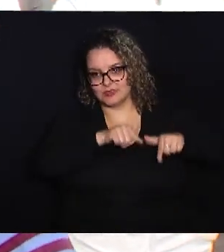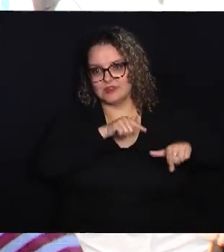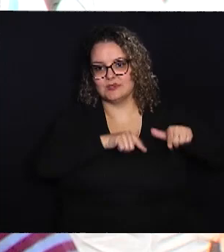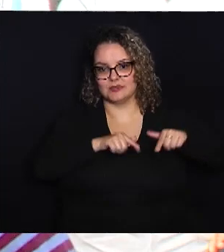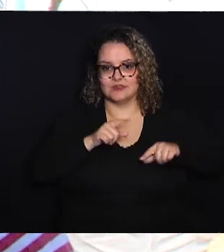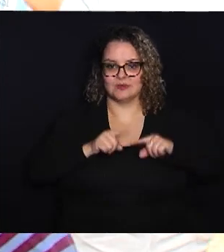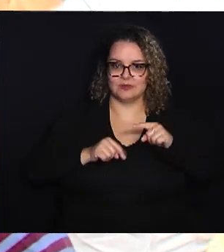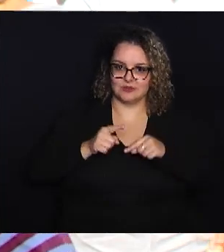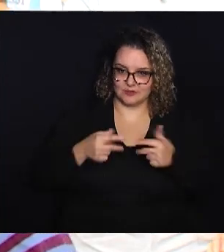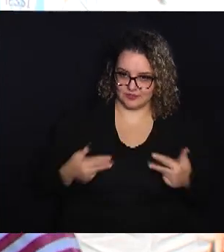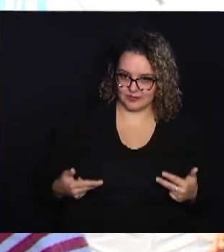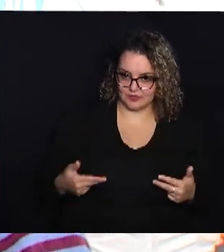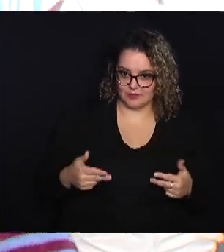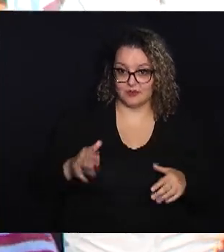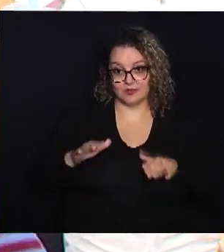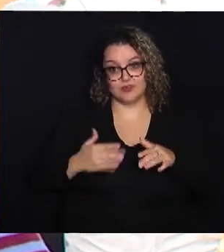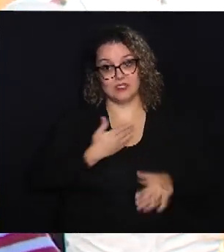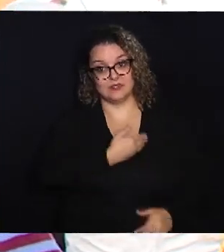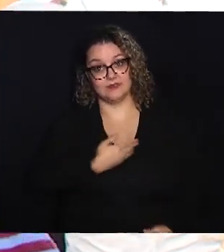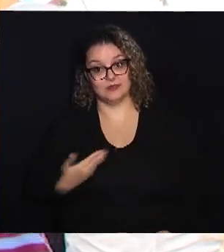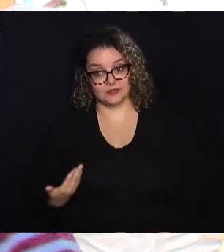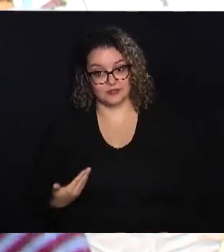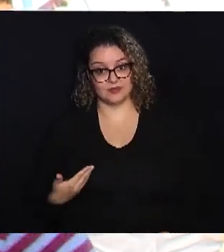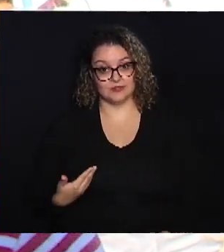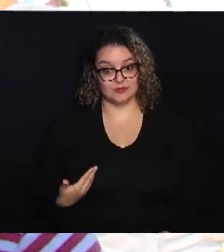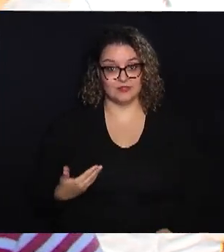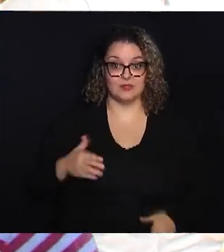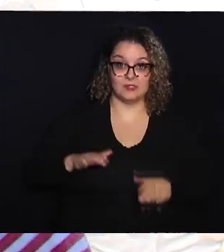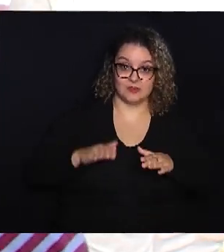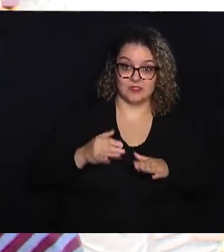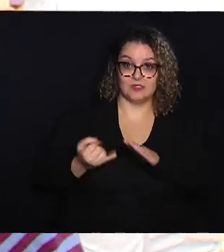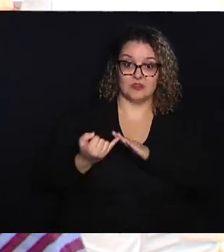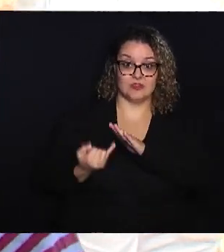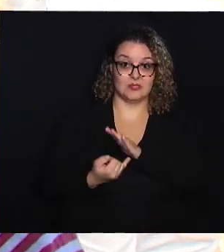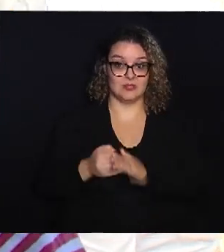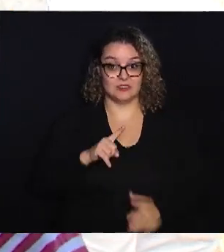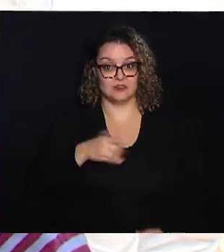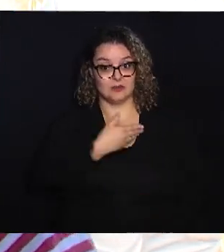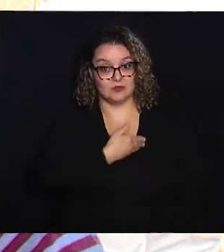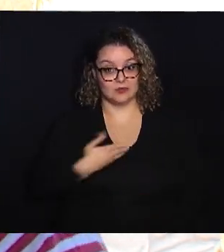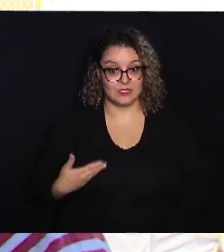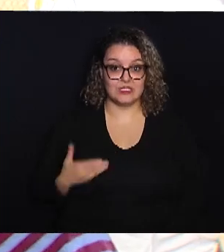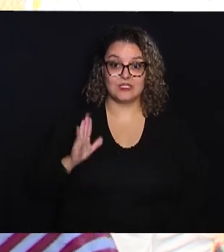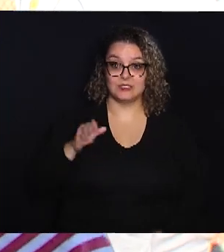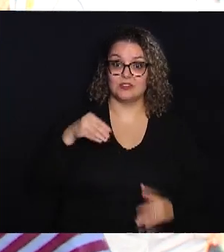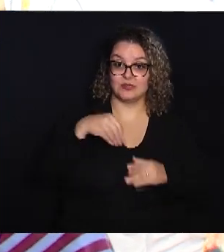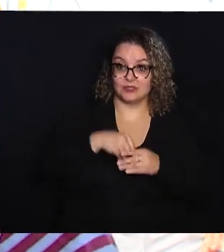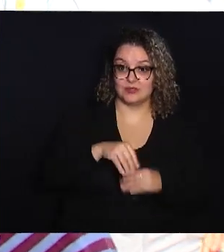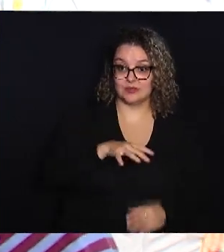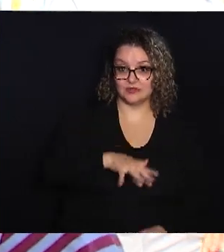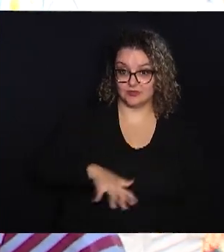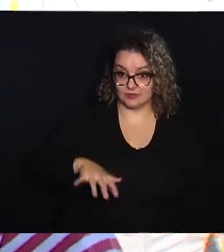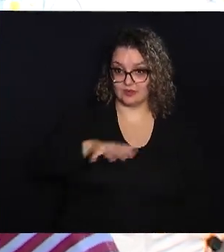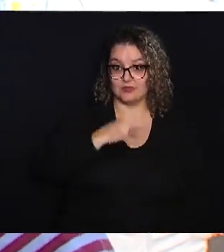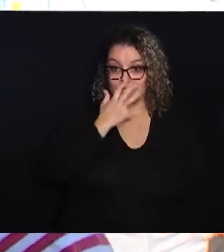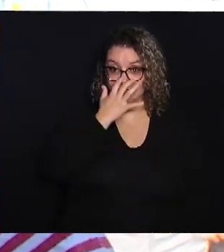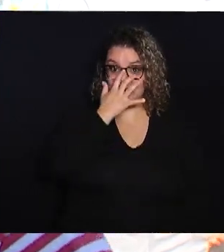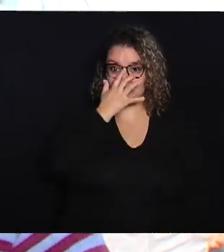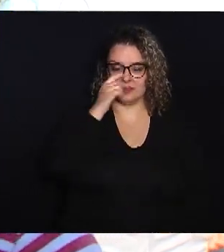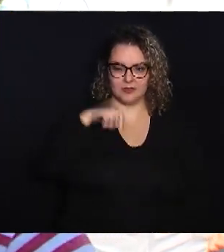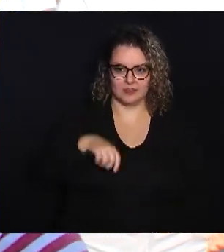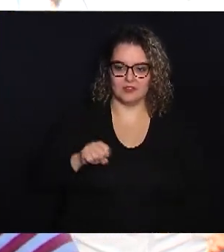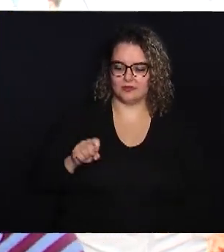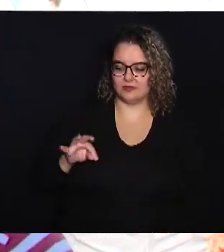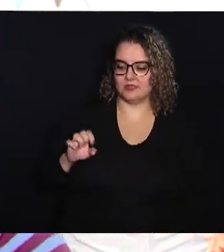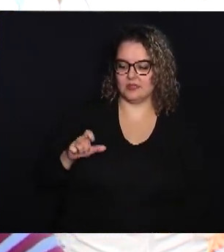logístico desses equipamentos, às vezes públicos, às vezes de entidades não governamentais que já estão presentes no território. No